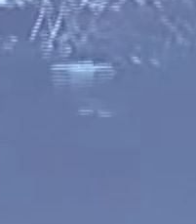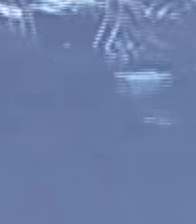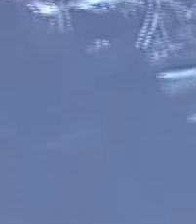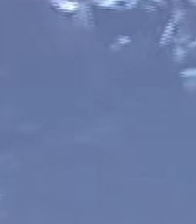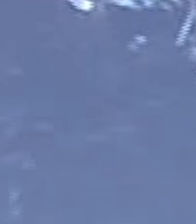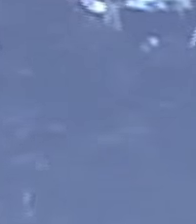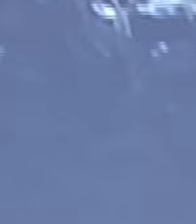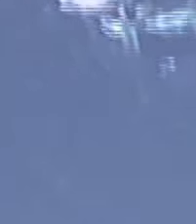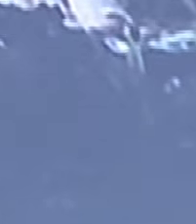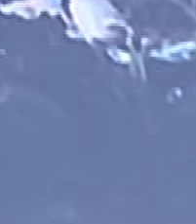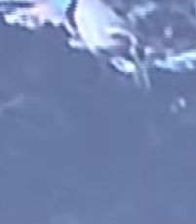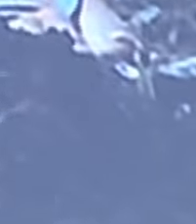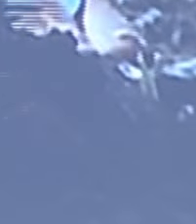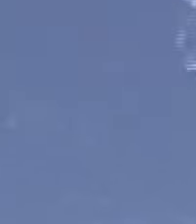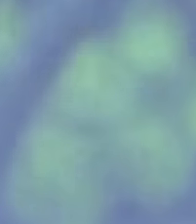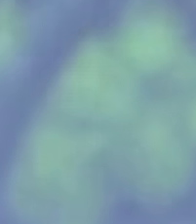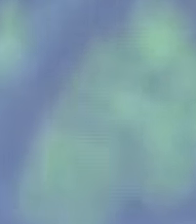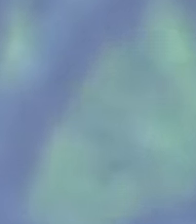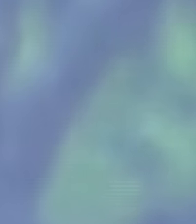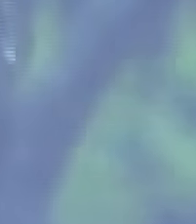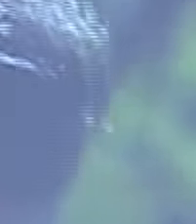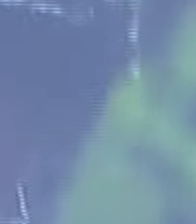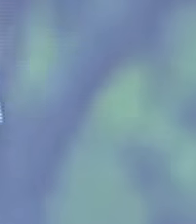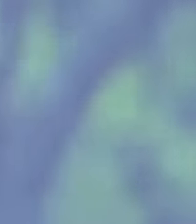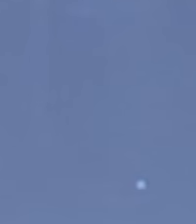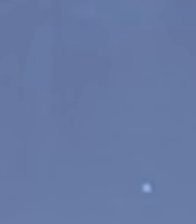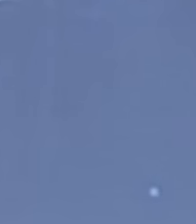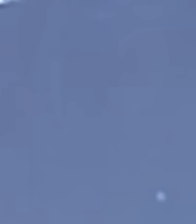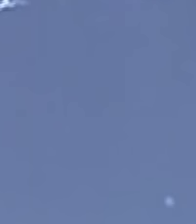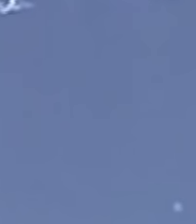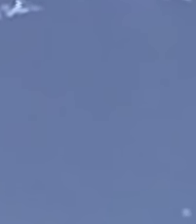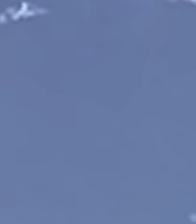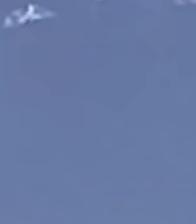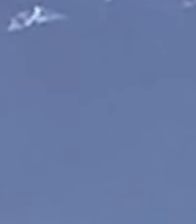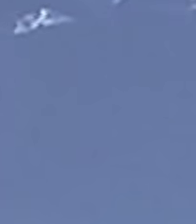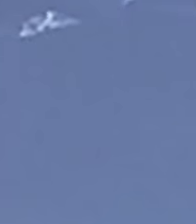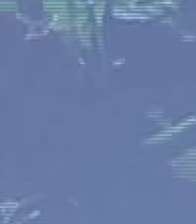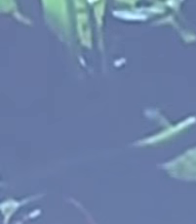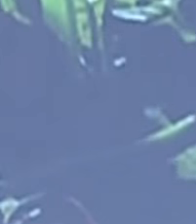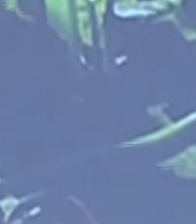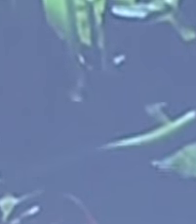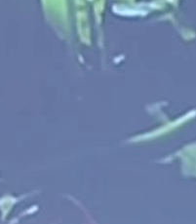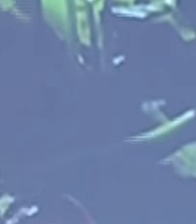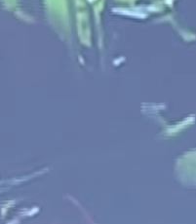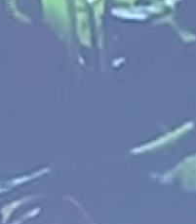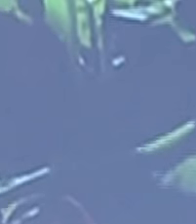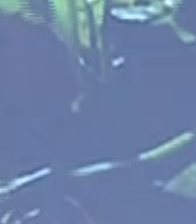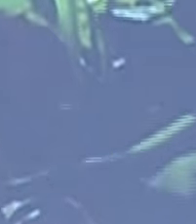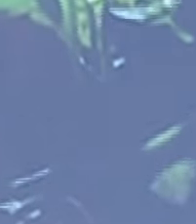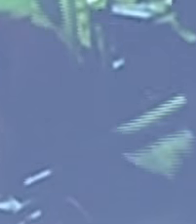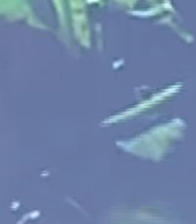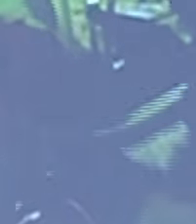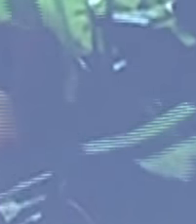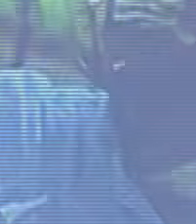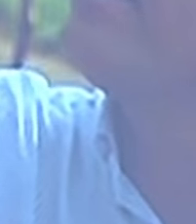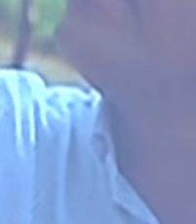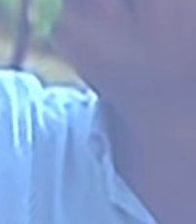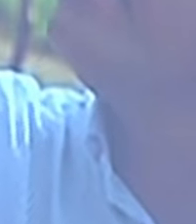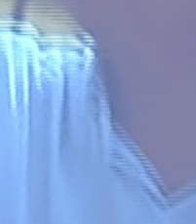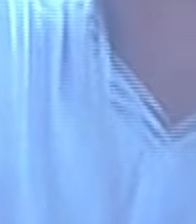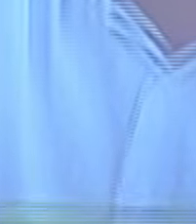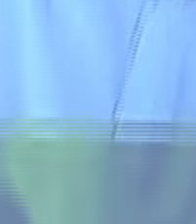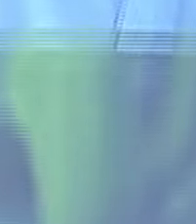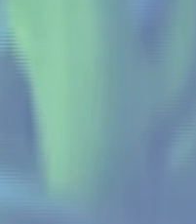mesa todos os dias. Além das inúmeras soluções exclusivas de crédito para o agronegócio, o BB está lançando mais